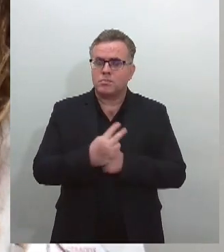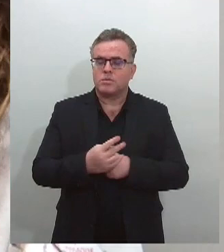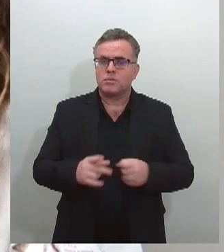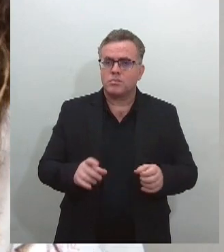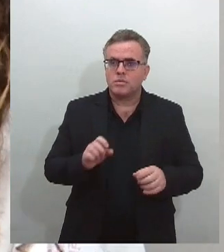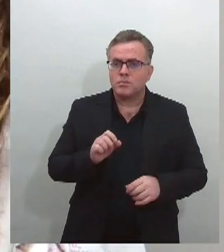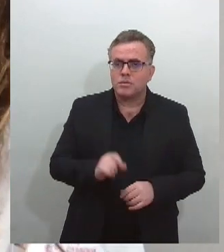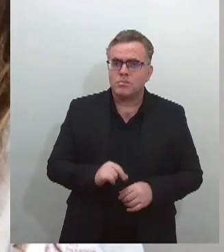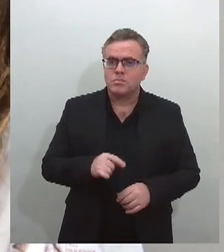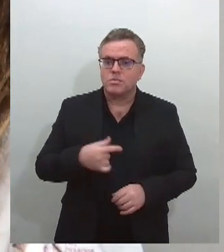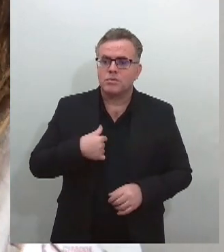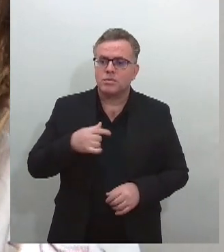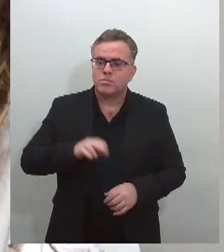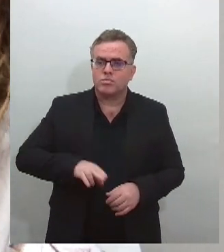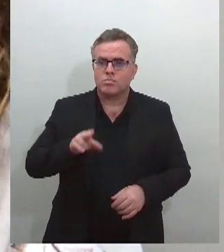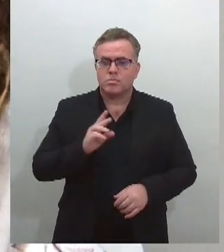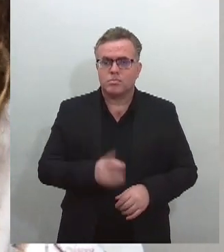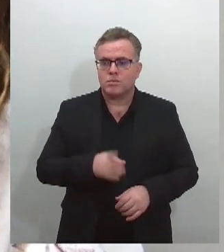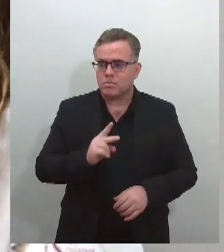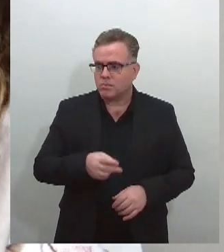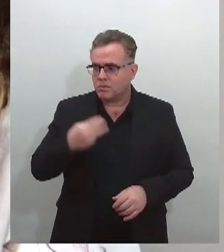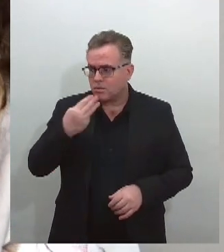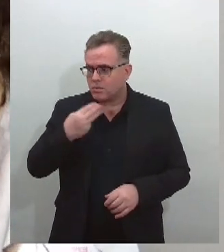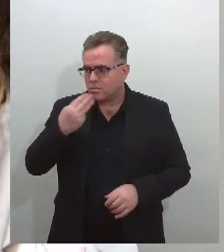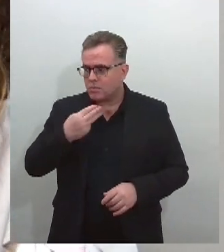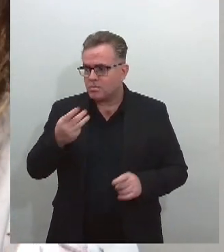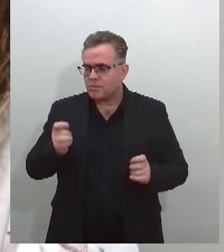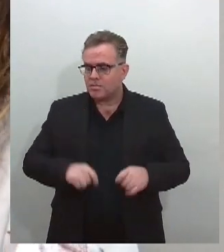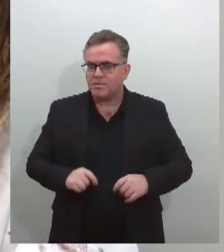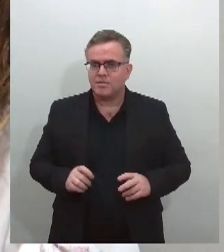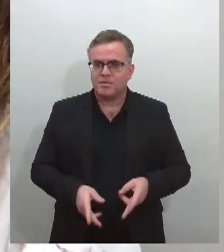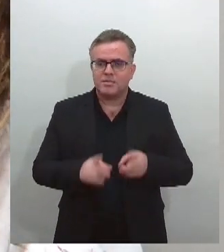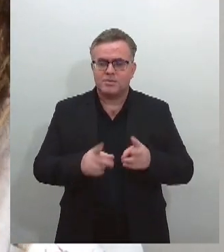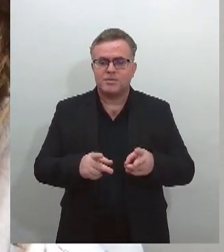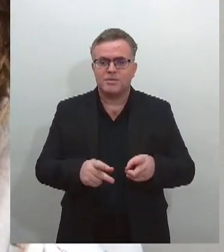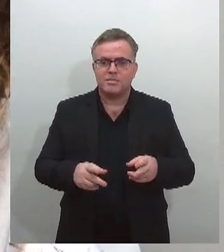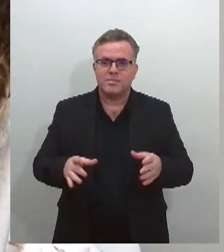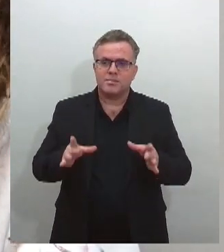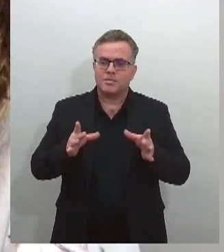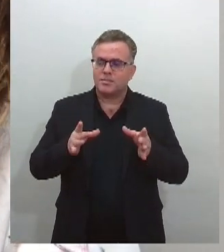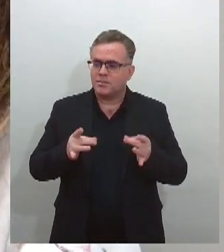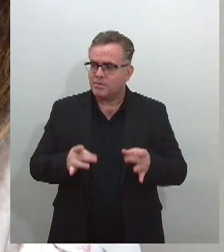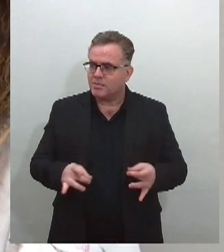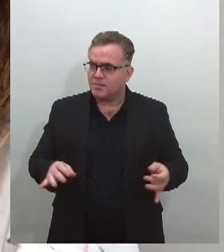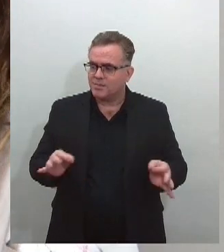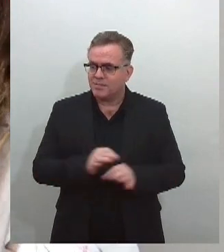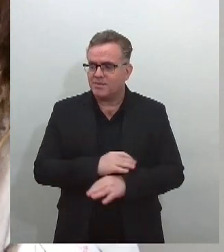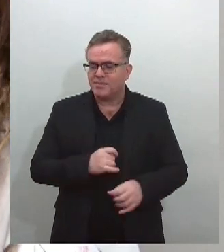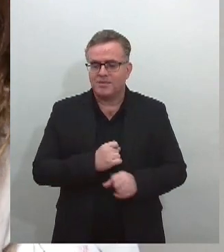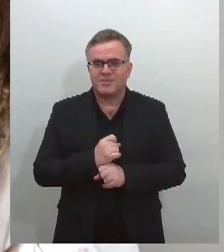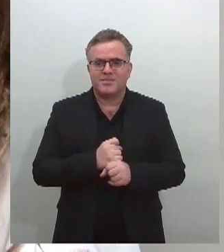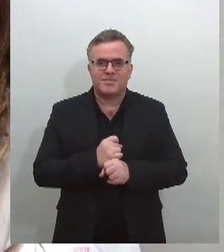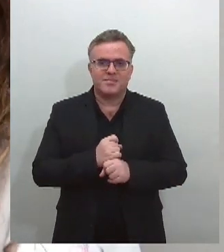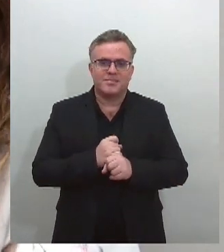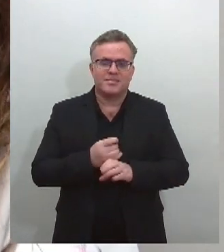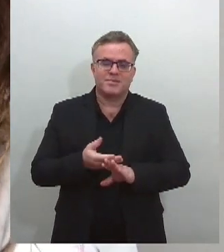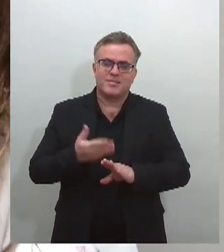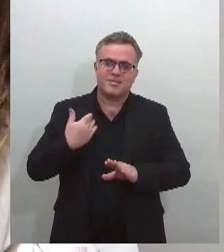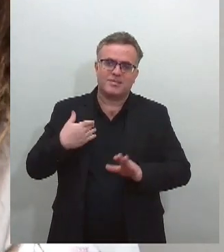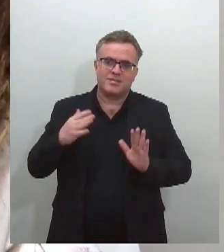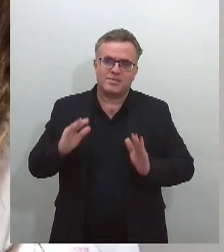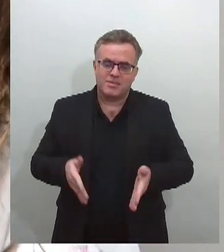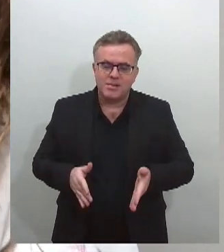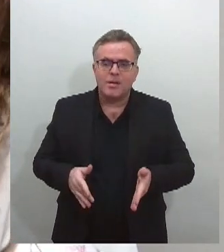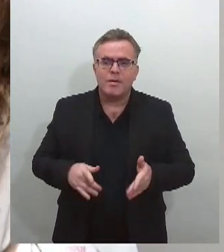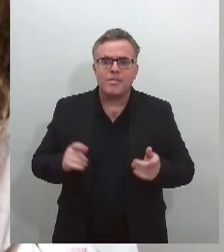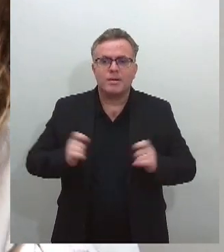de uma substância que ela é industrializada, ela é sintética, ao longo do tempo, sem uma reavaliação, sem a mudança dos hábitos,